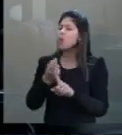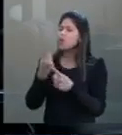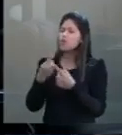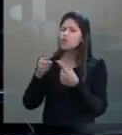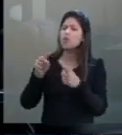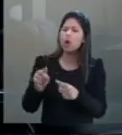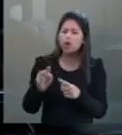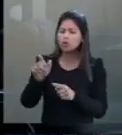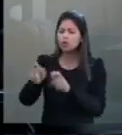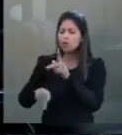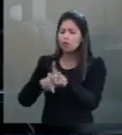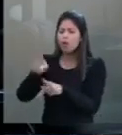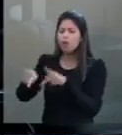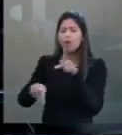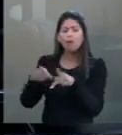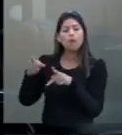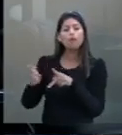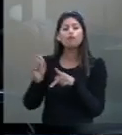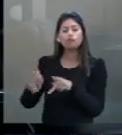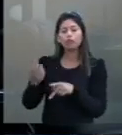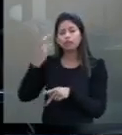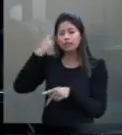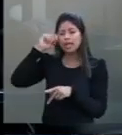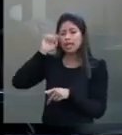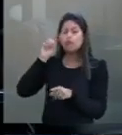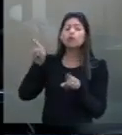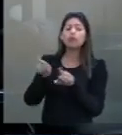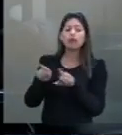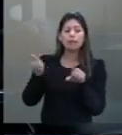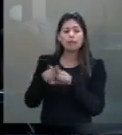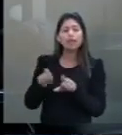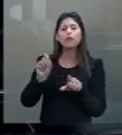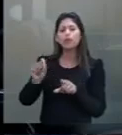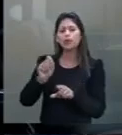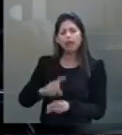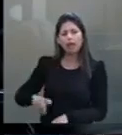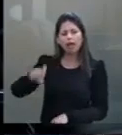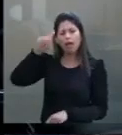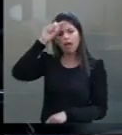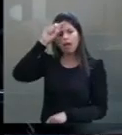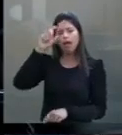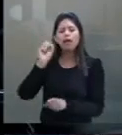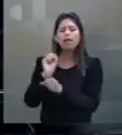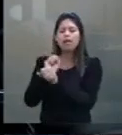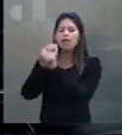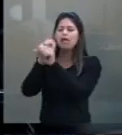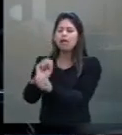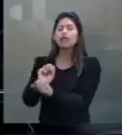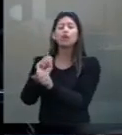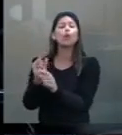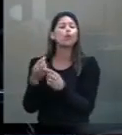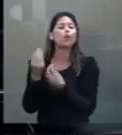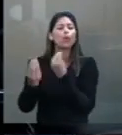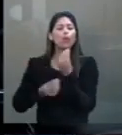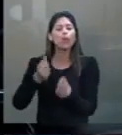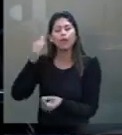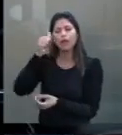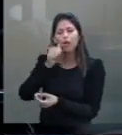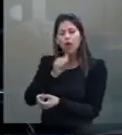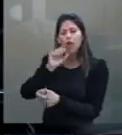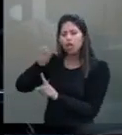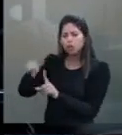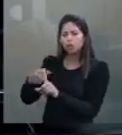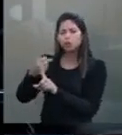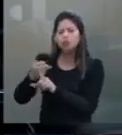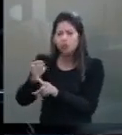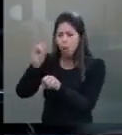contra os quilombolas do campo e da cidade. A chance de um homem negro morrer vítima de homicídio é 8 vezes maior do